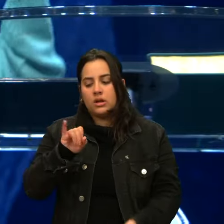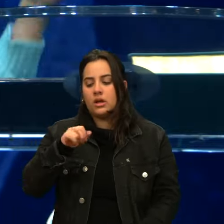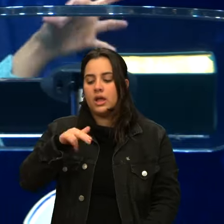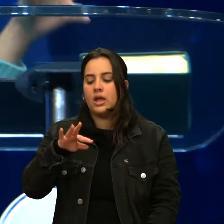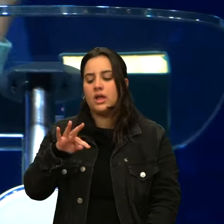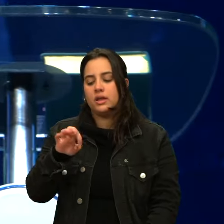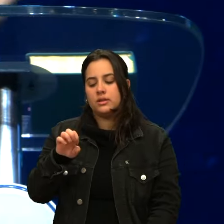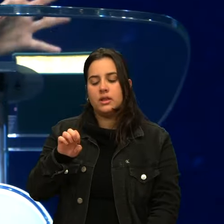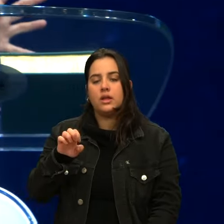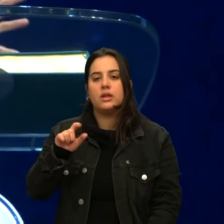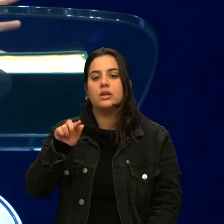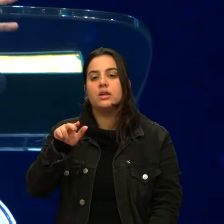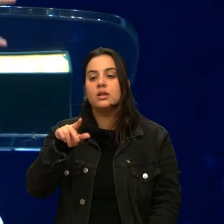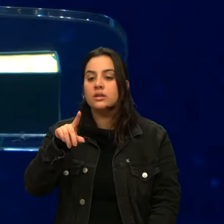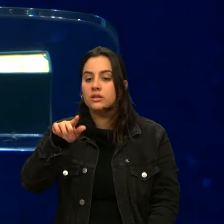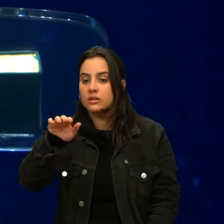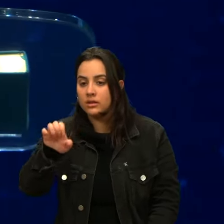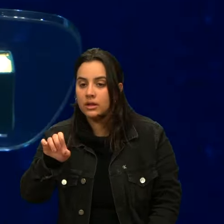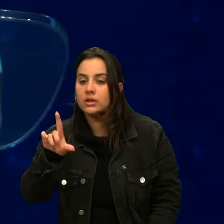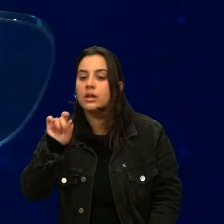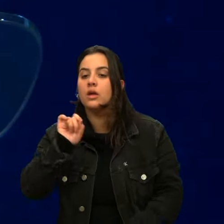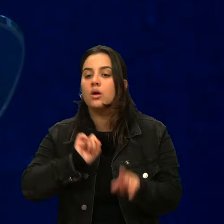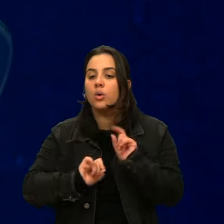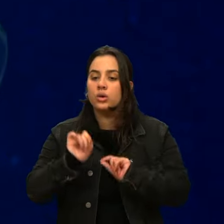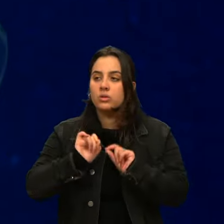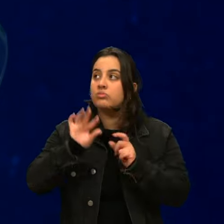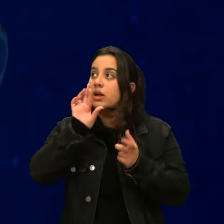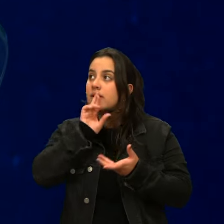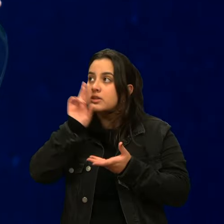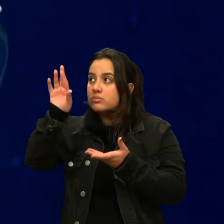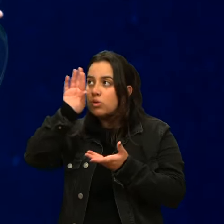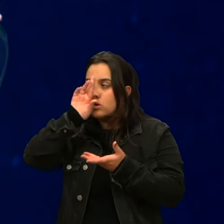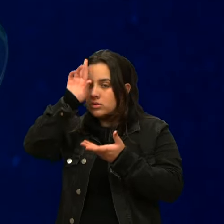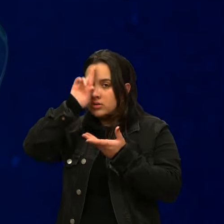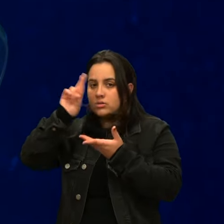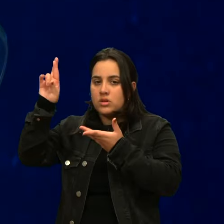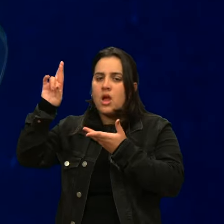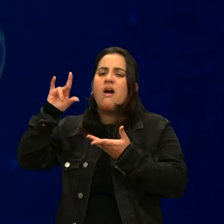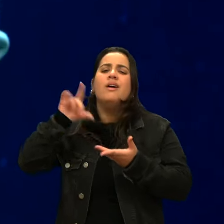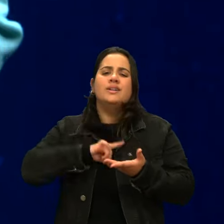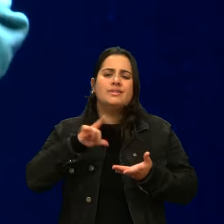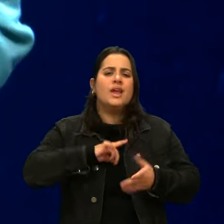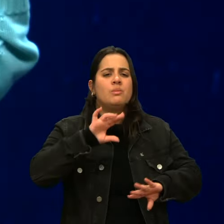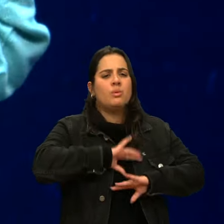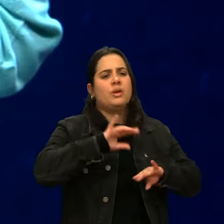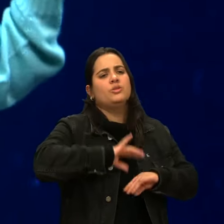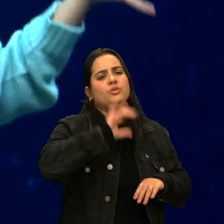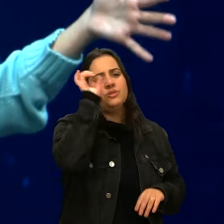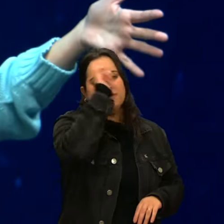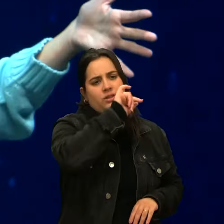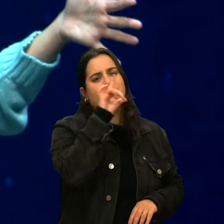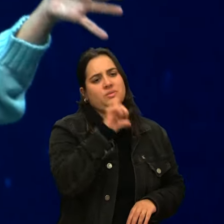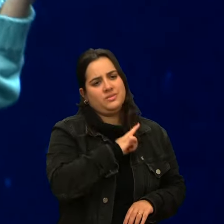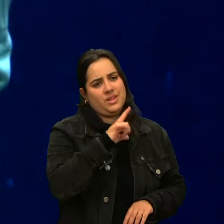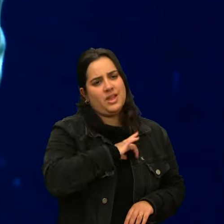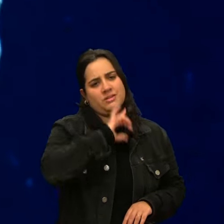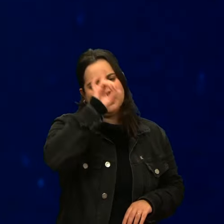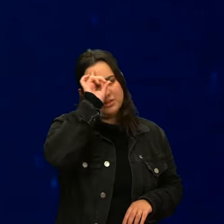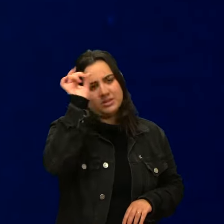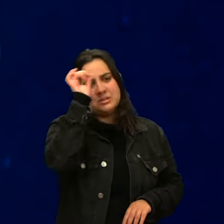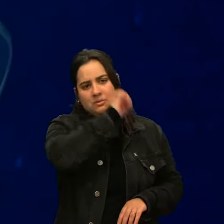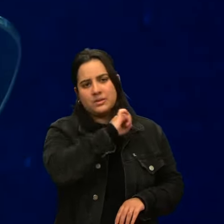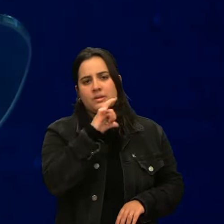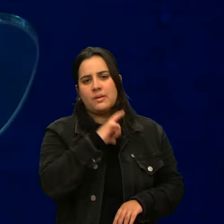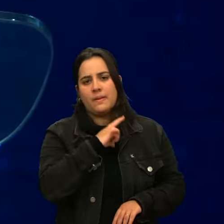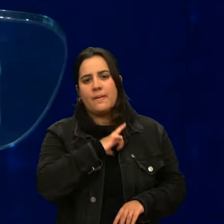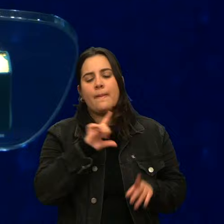uma resposta ao Senhor. É mesmo no meio das dificuldades, é mesmo no meio dos dias difíceis, você